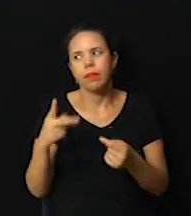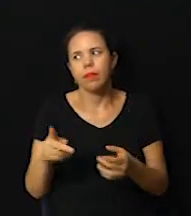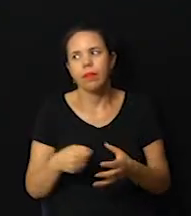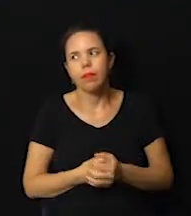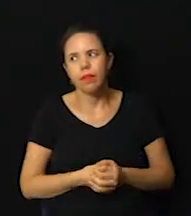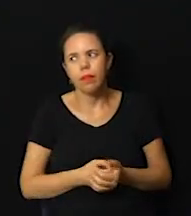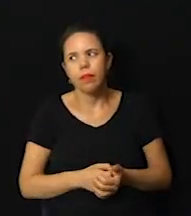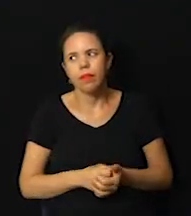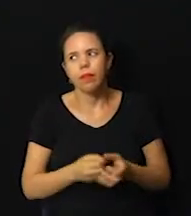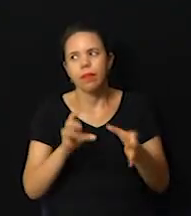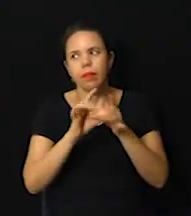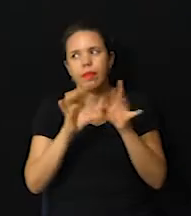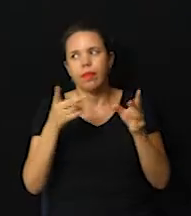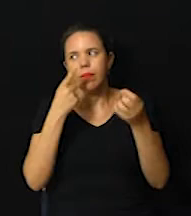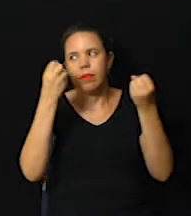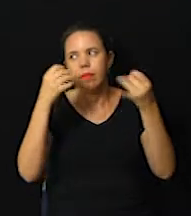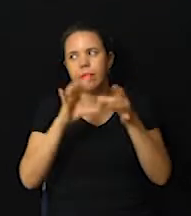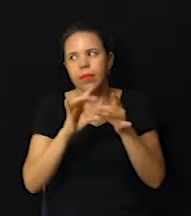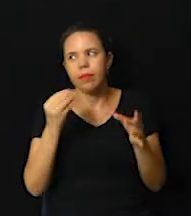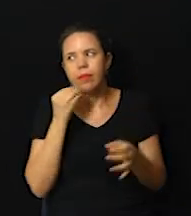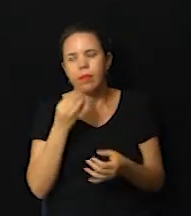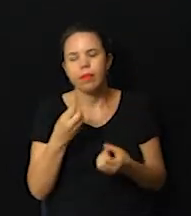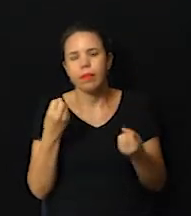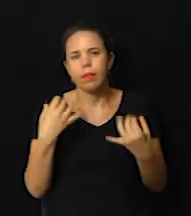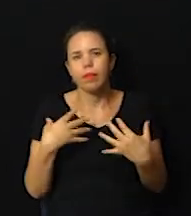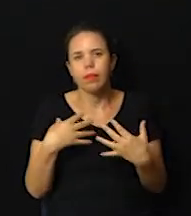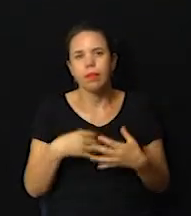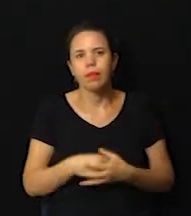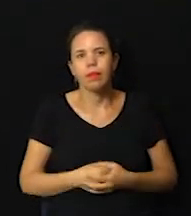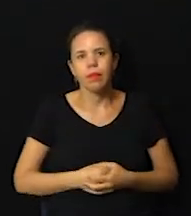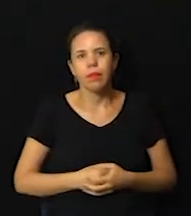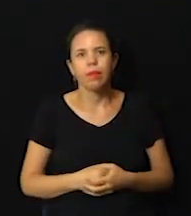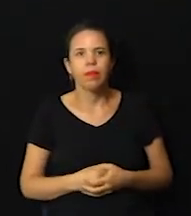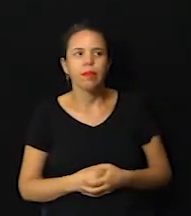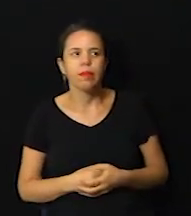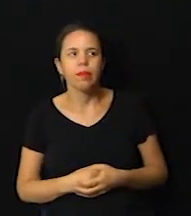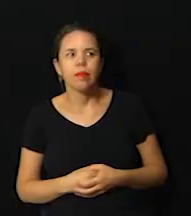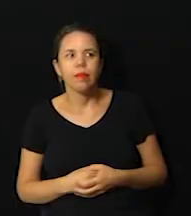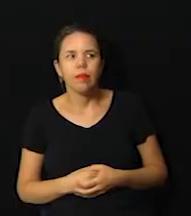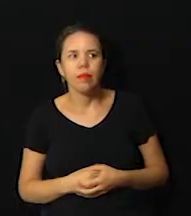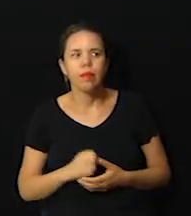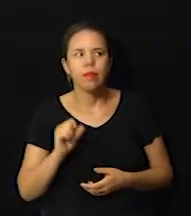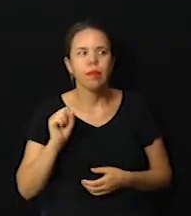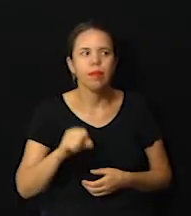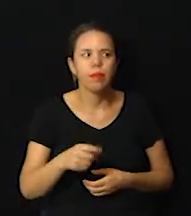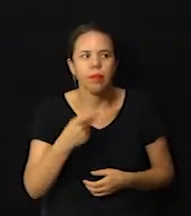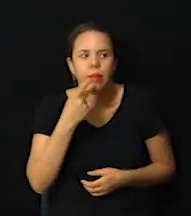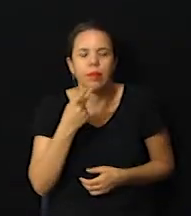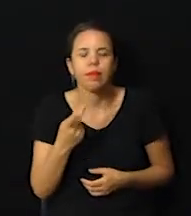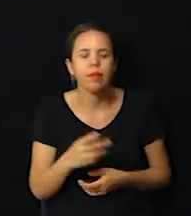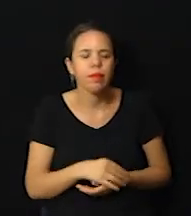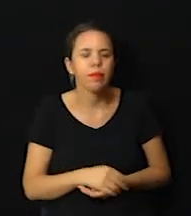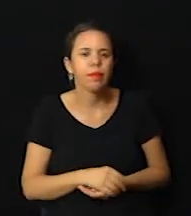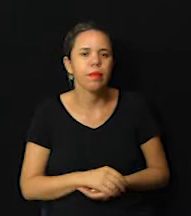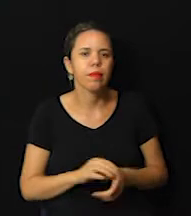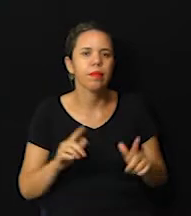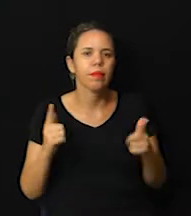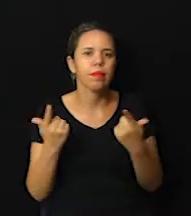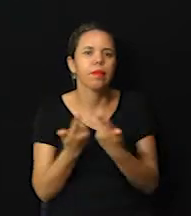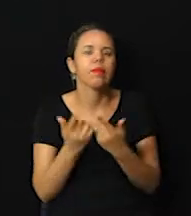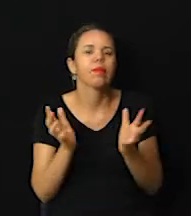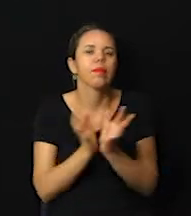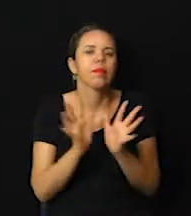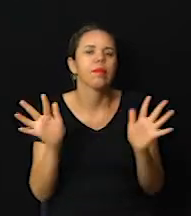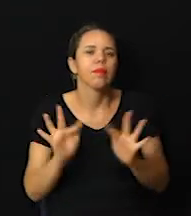dele? Pode ficar à vontade, o espaço é seu. Conta para a gente um pouco dessa história. Sim, vou falar um pouquinho. Olha, o Grupo